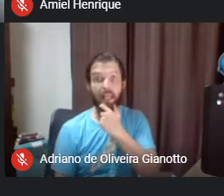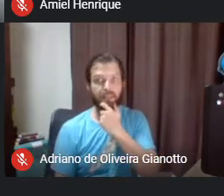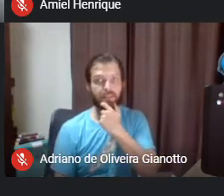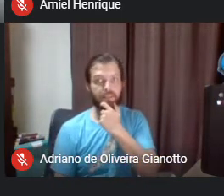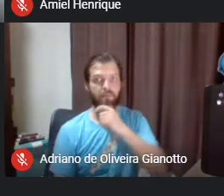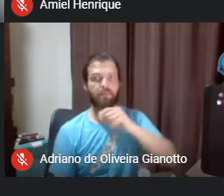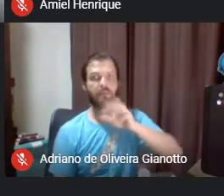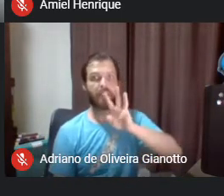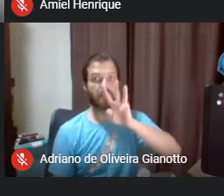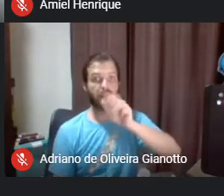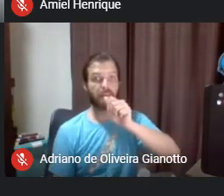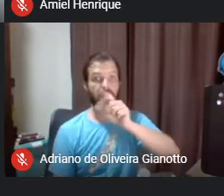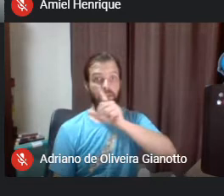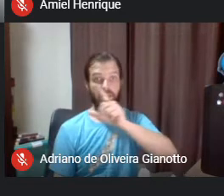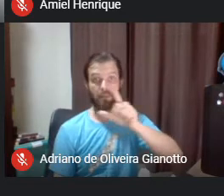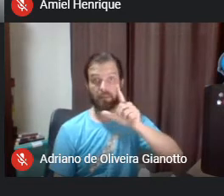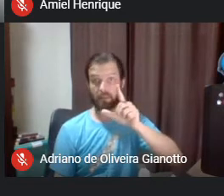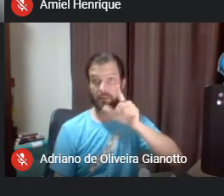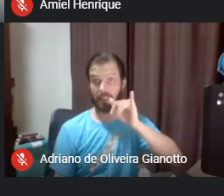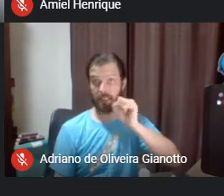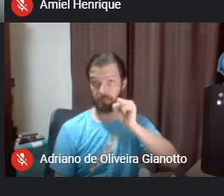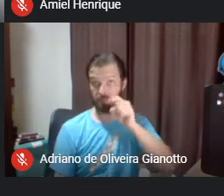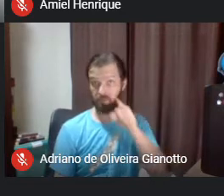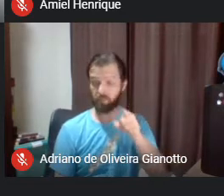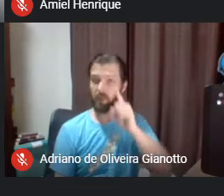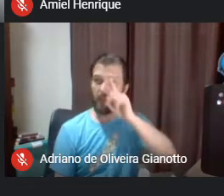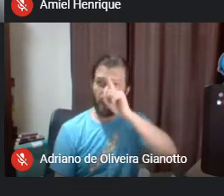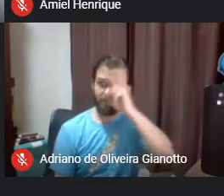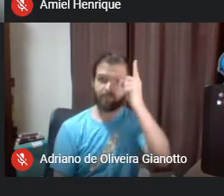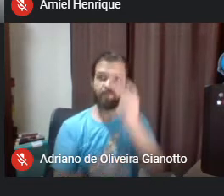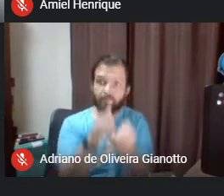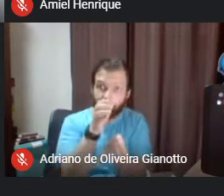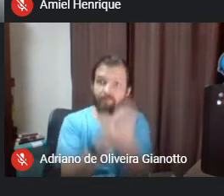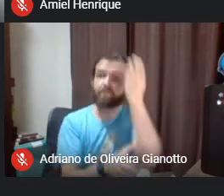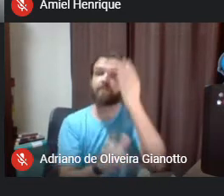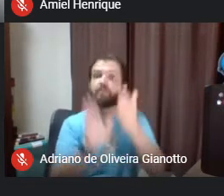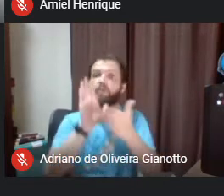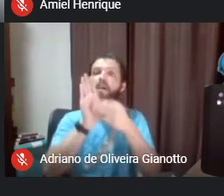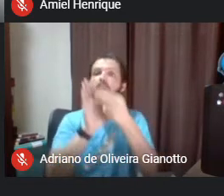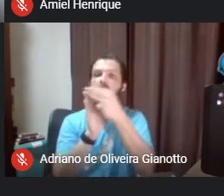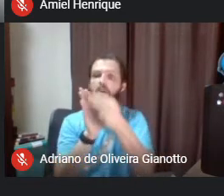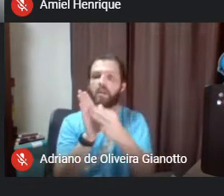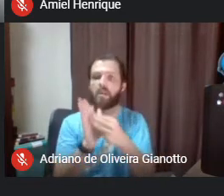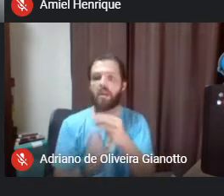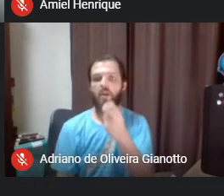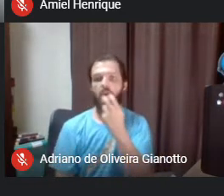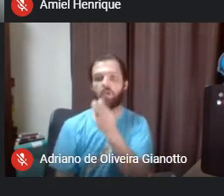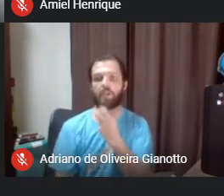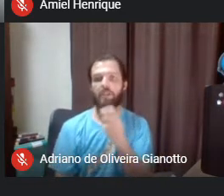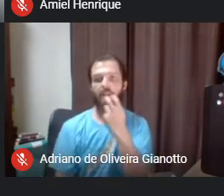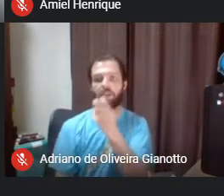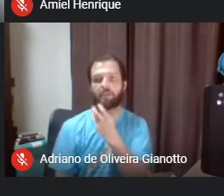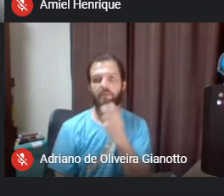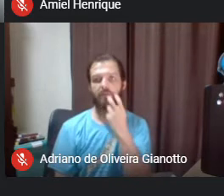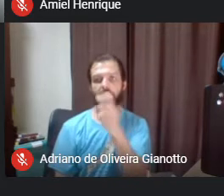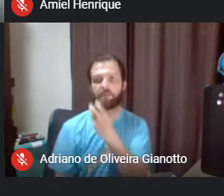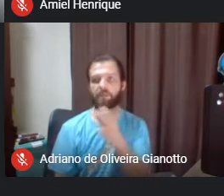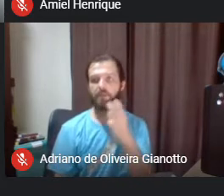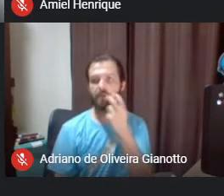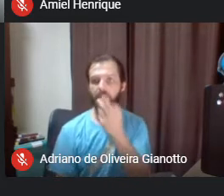Já na Idade Média, nós tivemos um inglês, o Williams, né? E ele criou uma